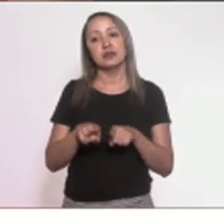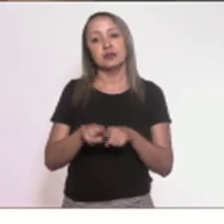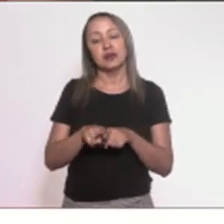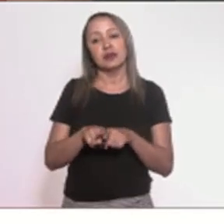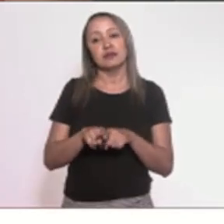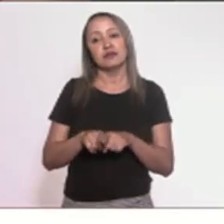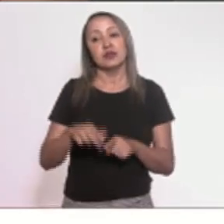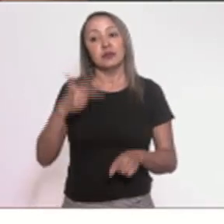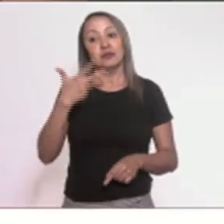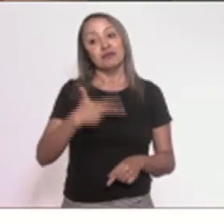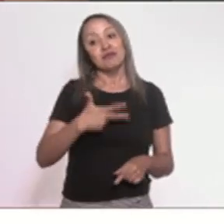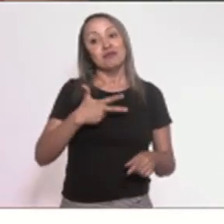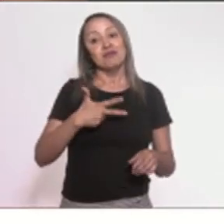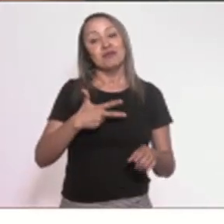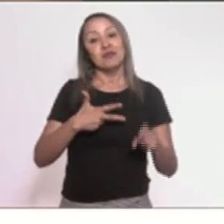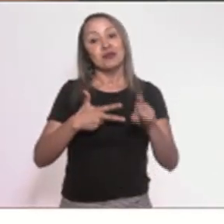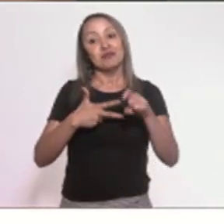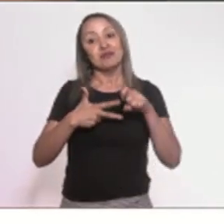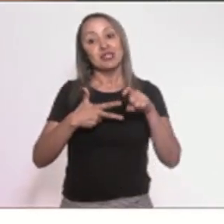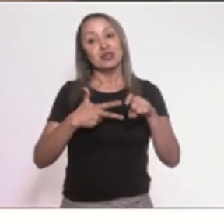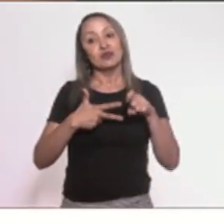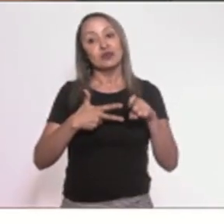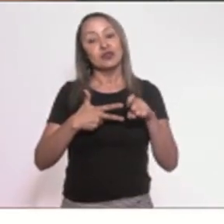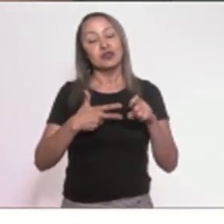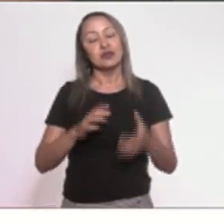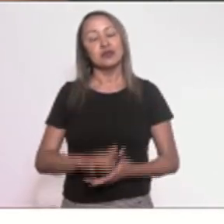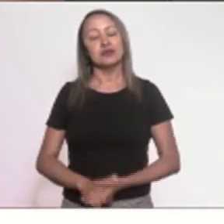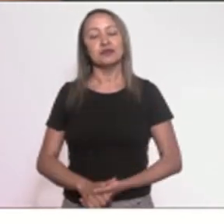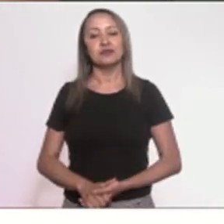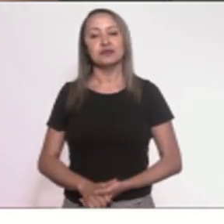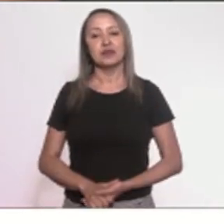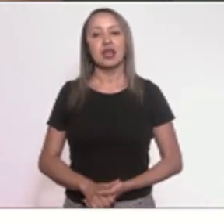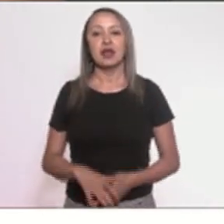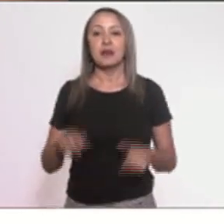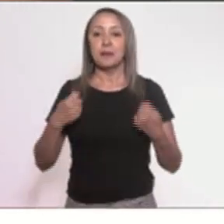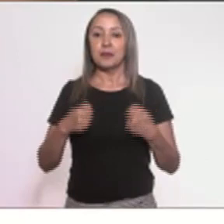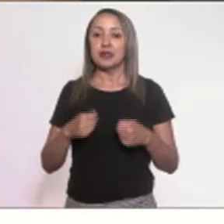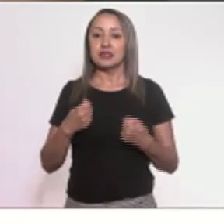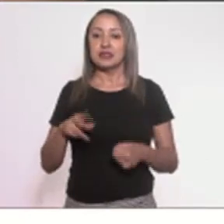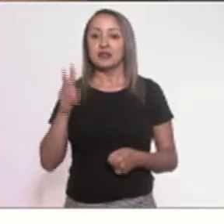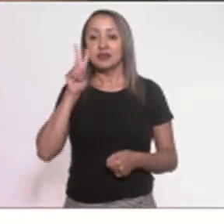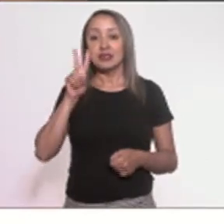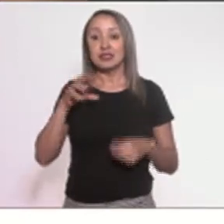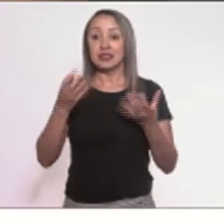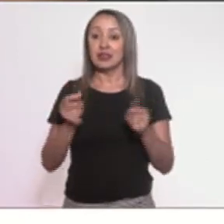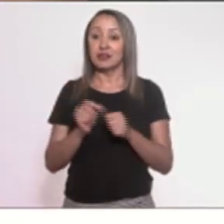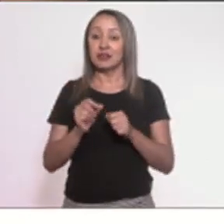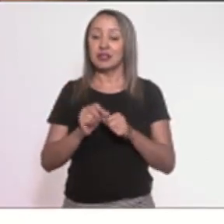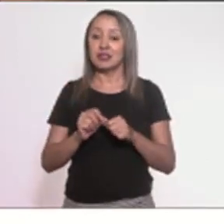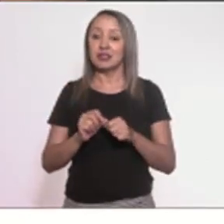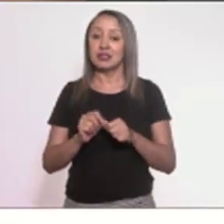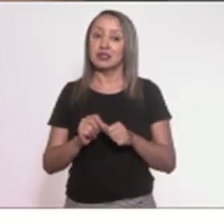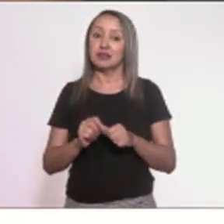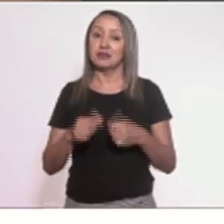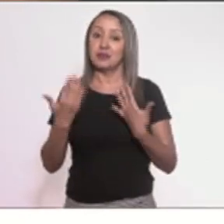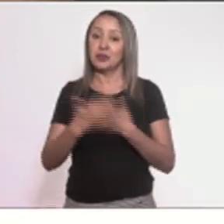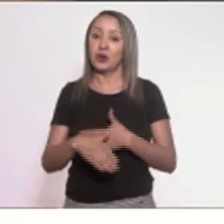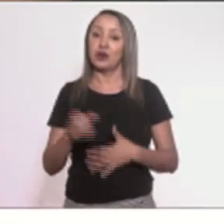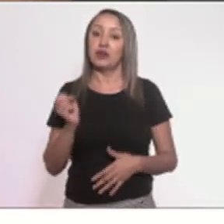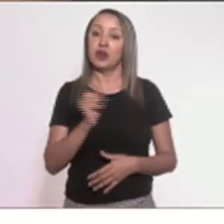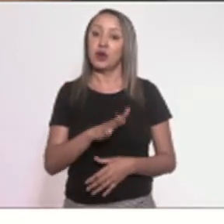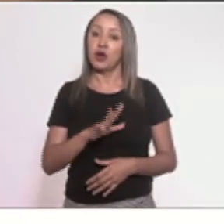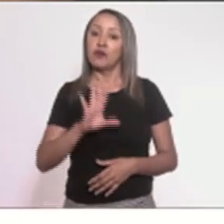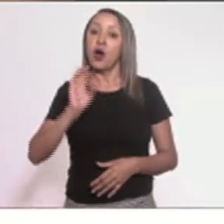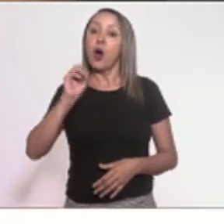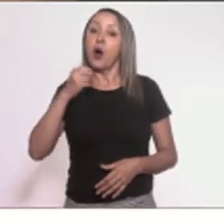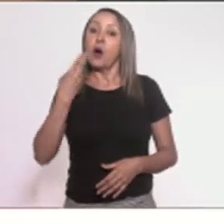executivo, tá? Nós vamos saber se eles querem fazer um novo concurso ou se querem garantir a